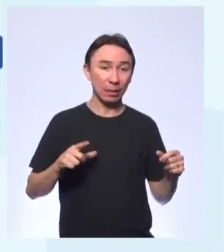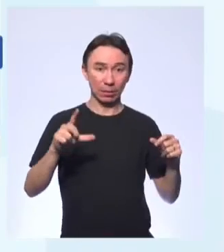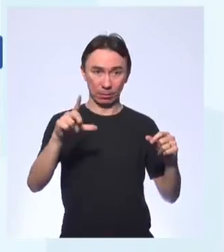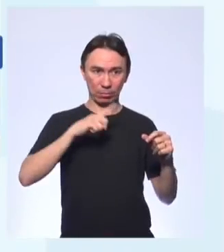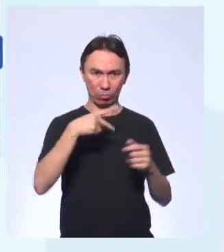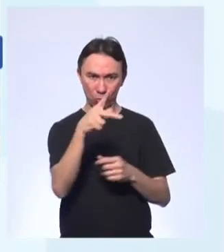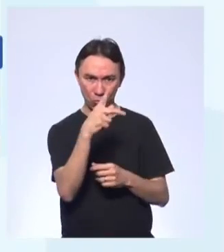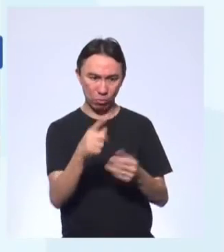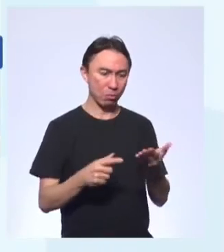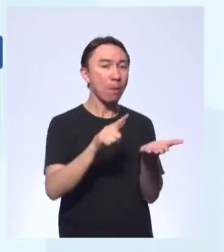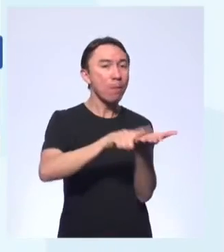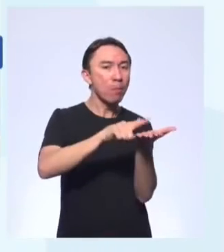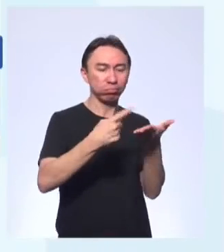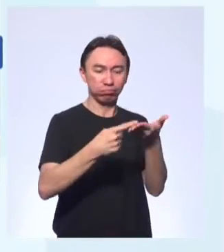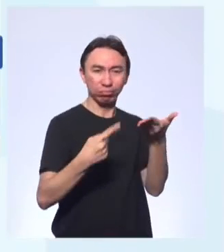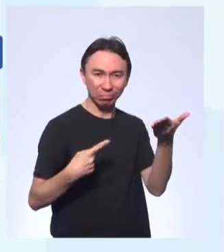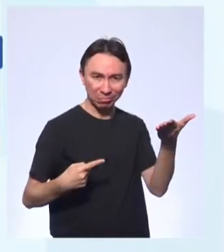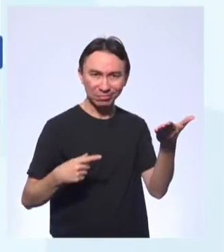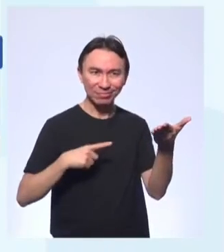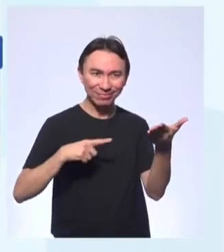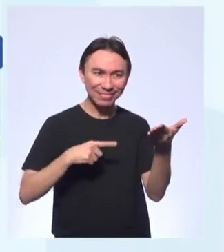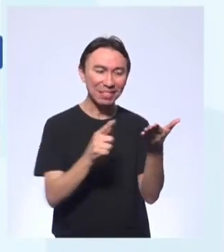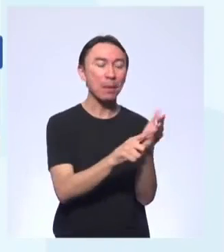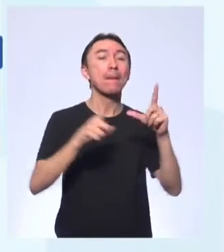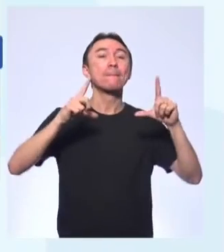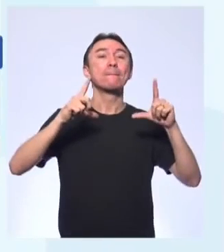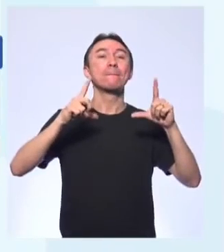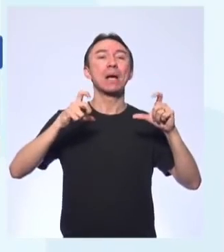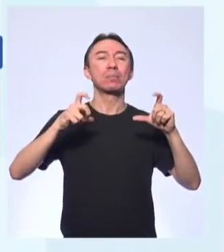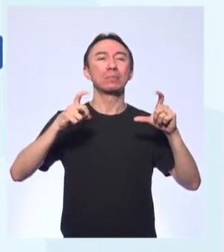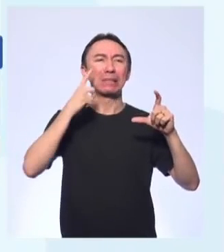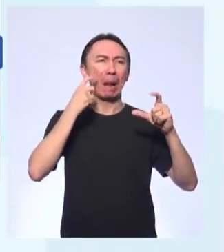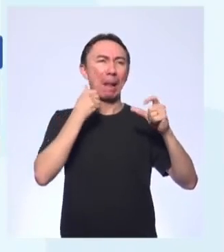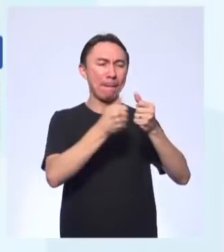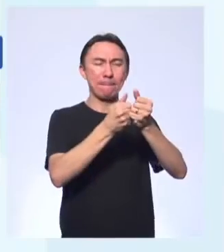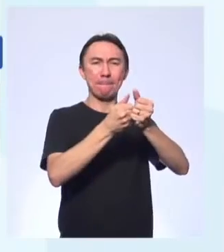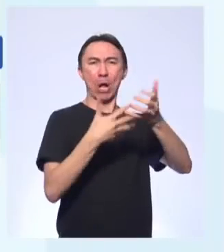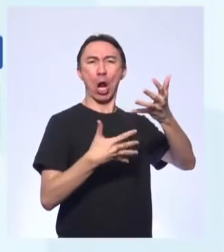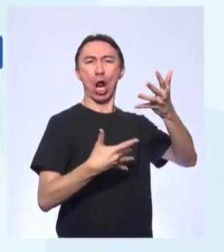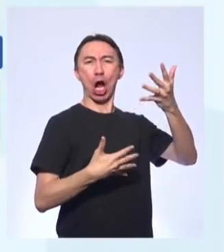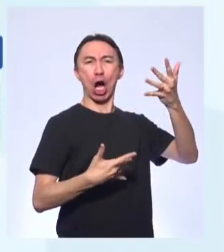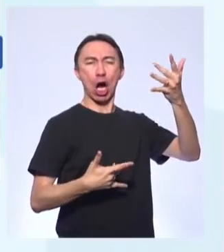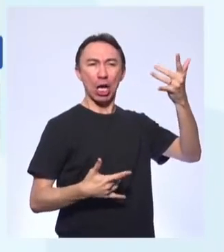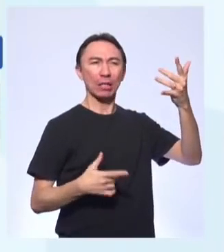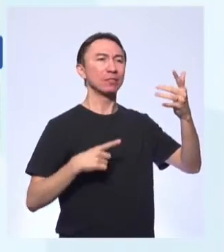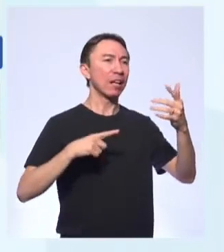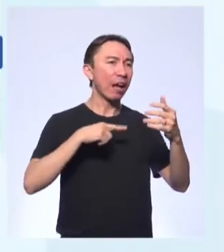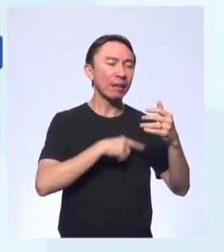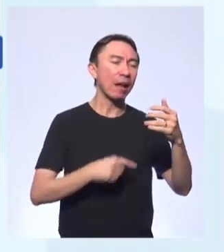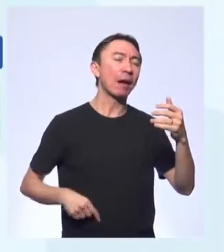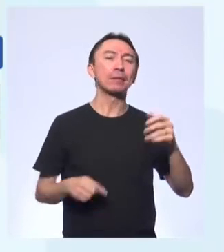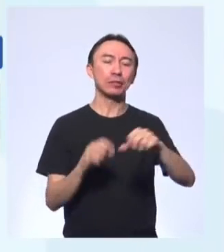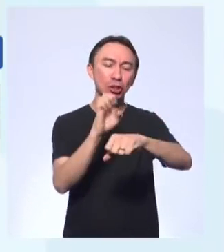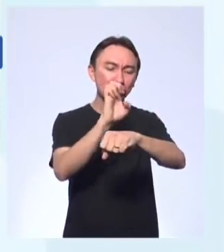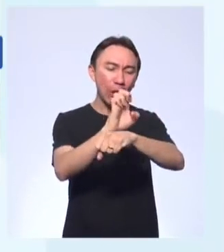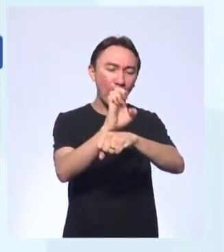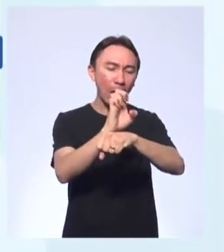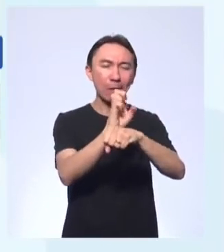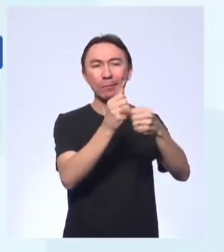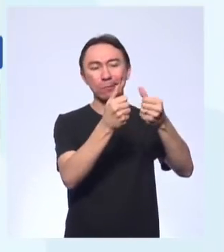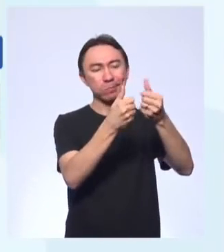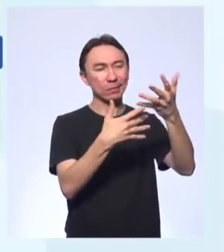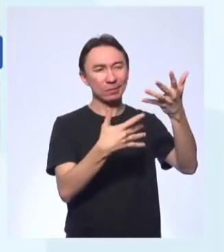de vocês. Então, eu peguei um pedacinho, porque a tabela é bem extensa, né? Ela tem todos os estados ali.